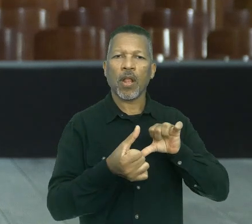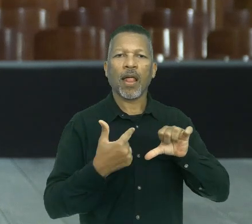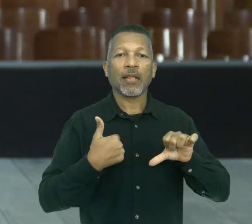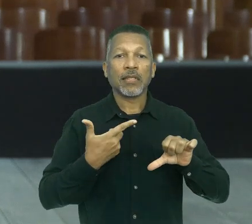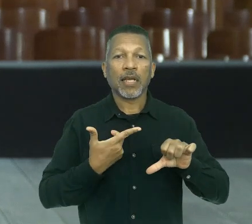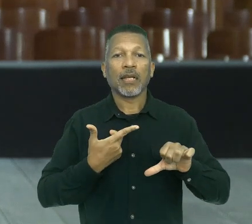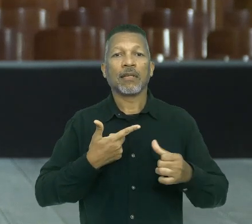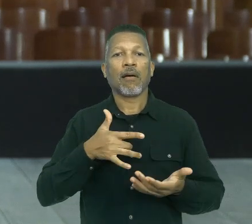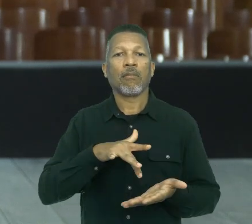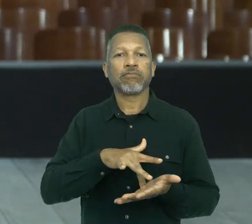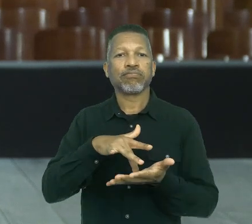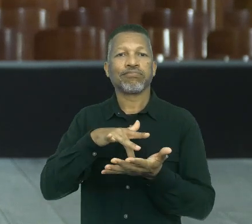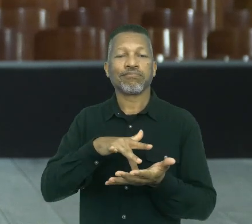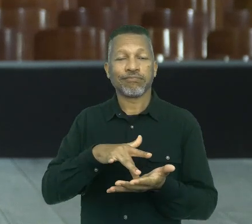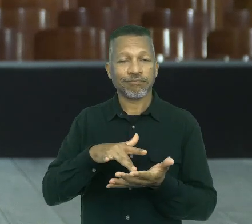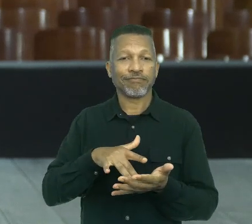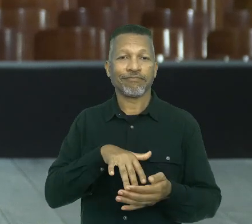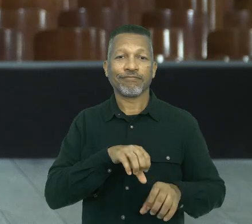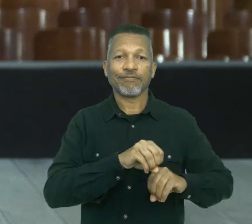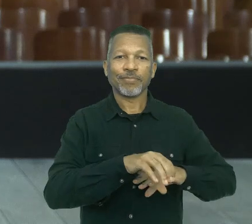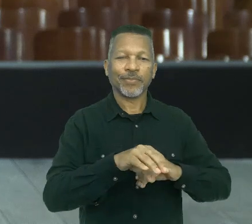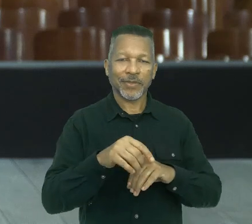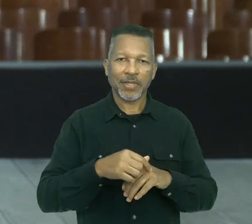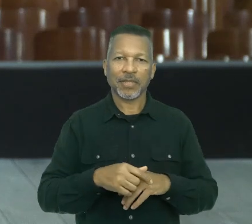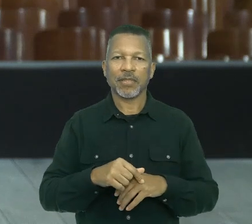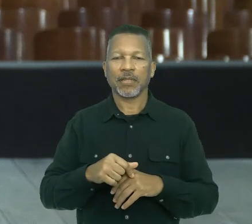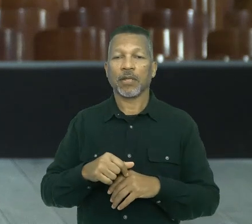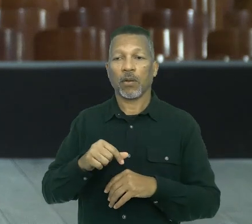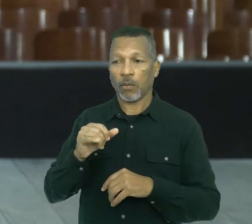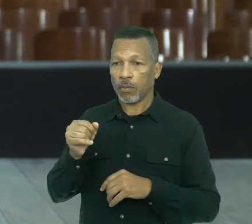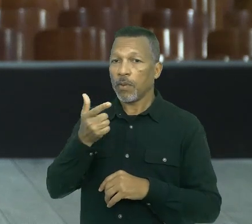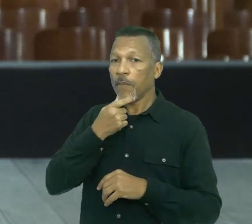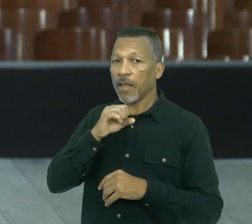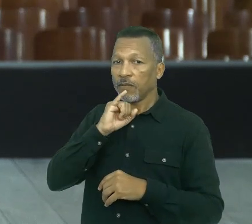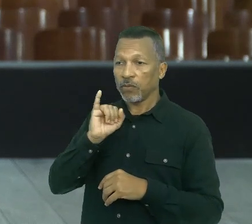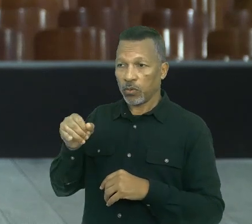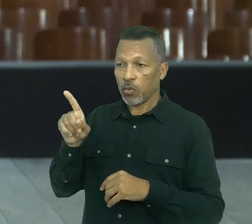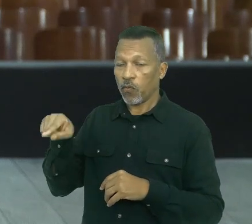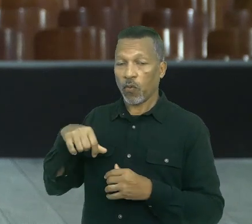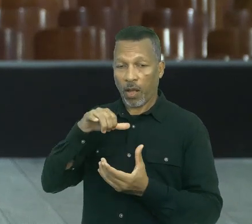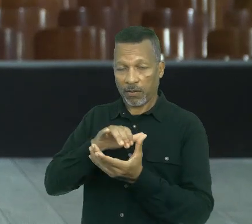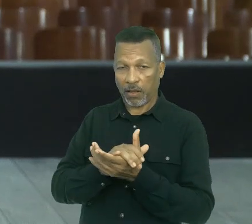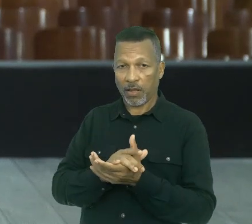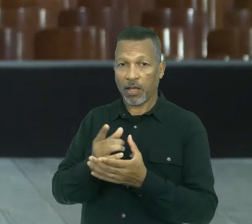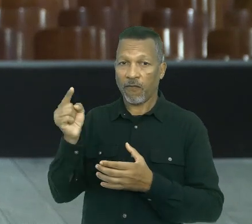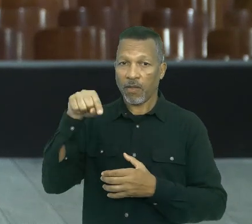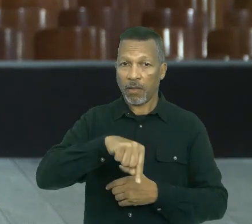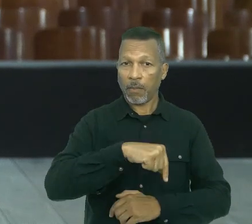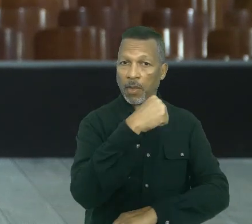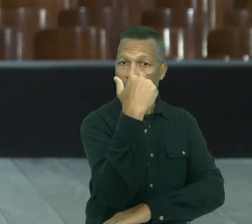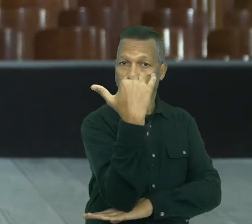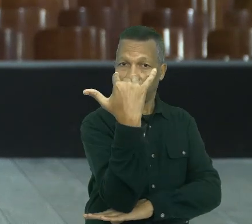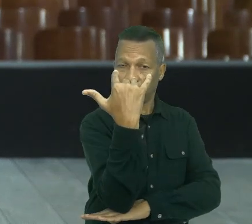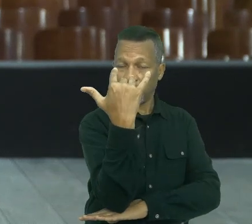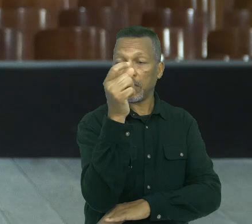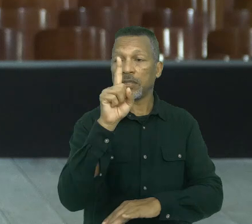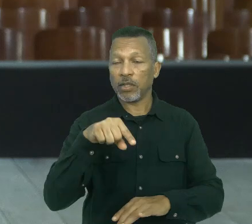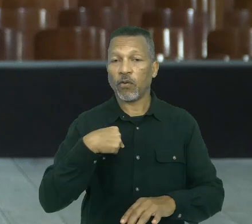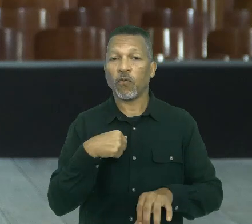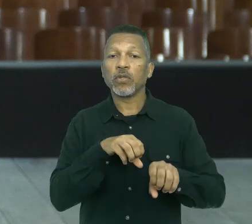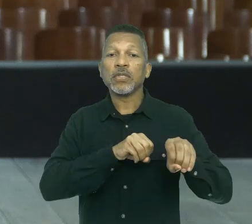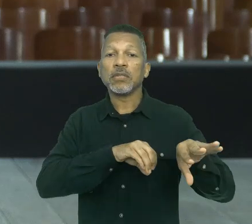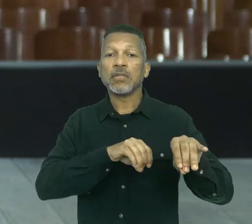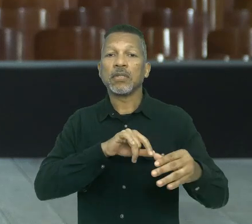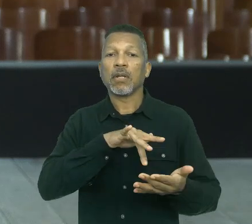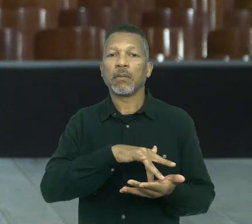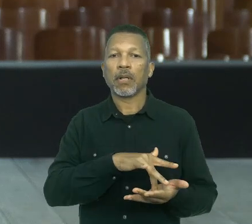de balé. Então, ela falou com meu pai que só casaria e viria para Ipatinga se fosse para dar aulas